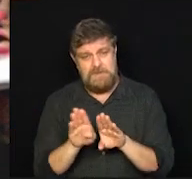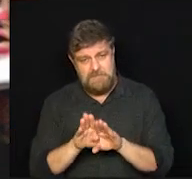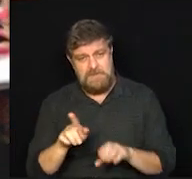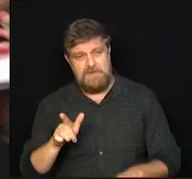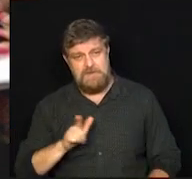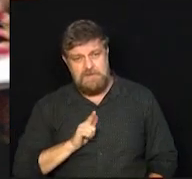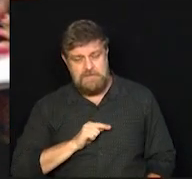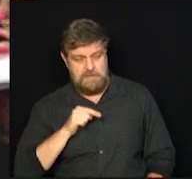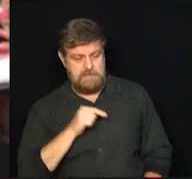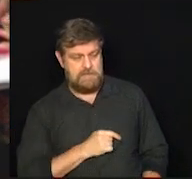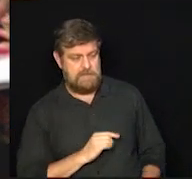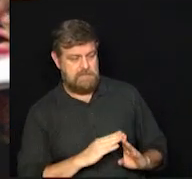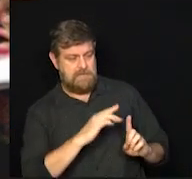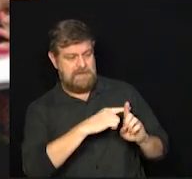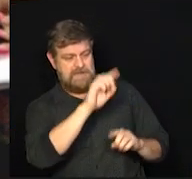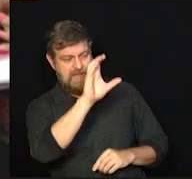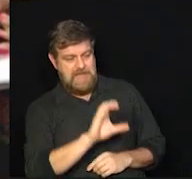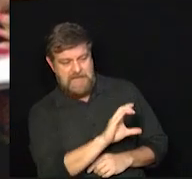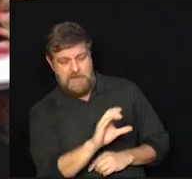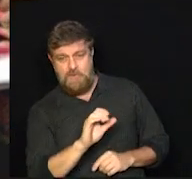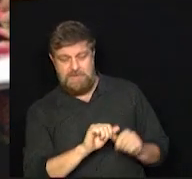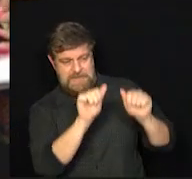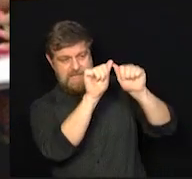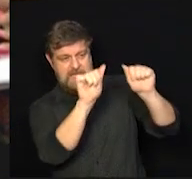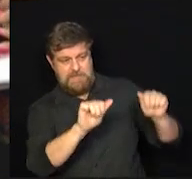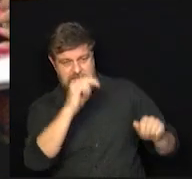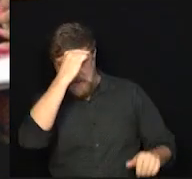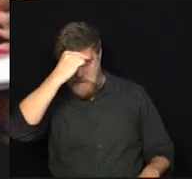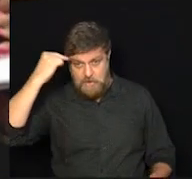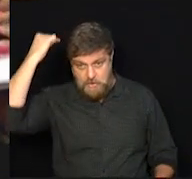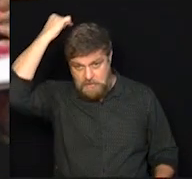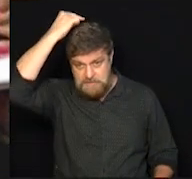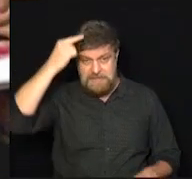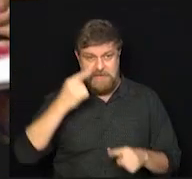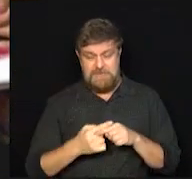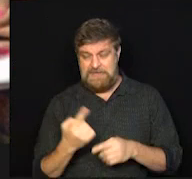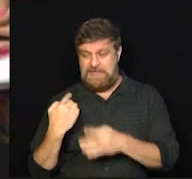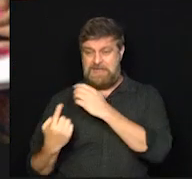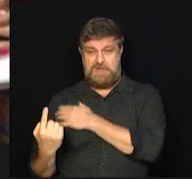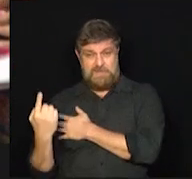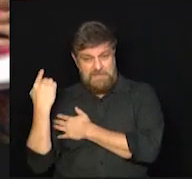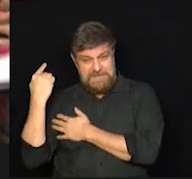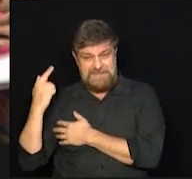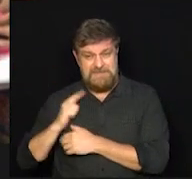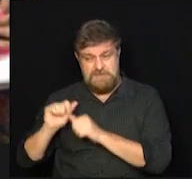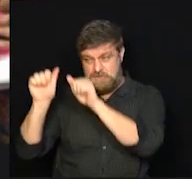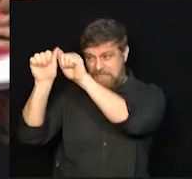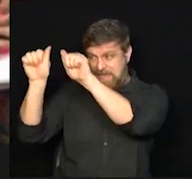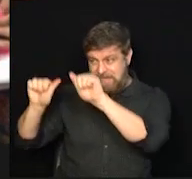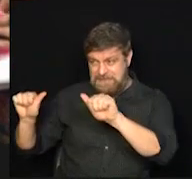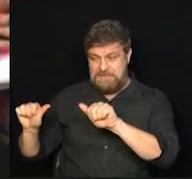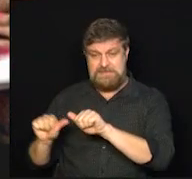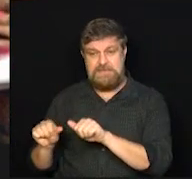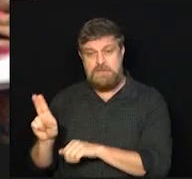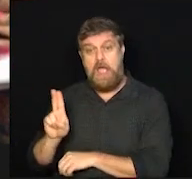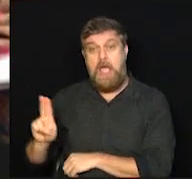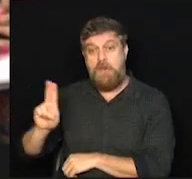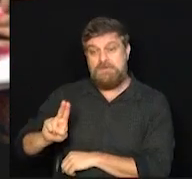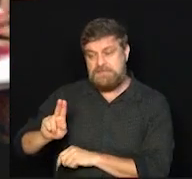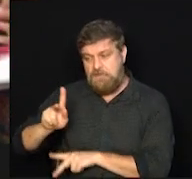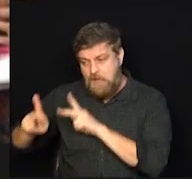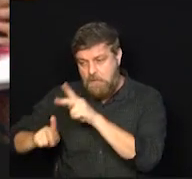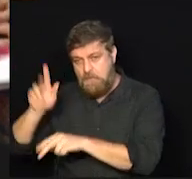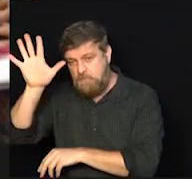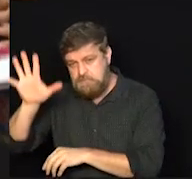com o catolicismo porque no passado sincretismo conheça e para resistência do nosso burro